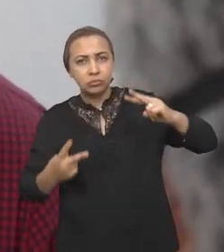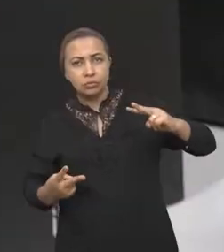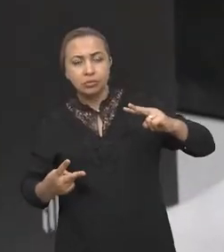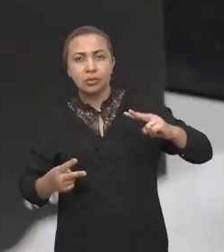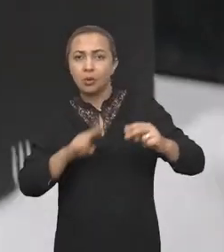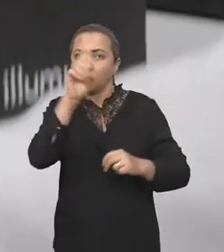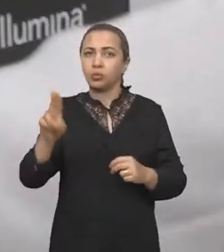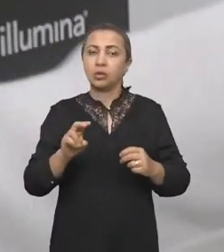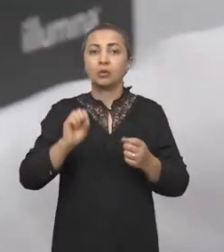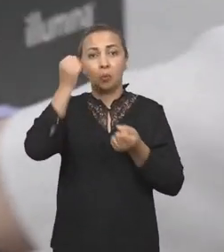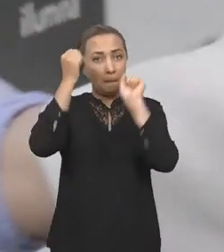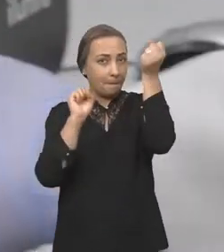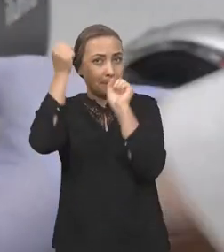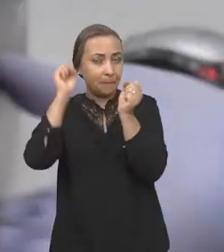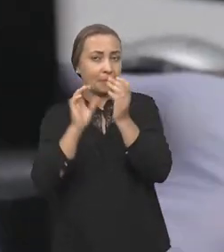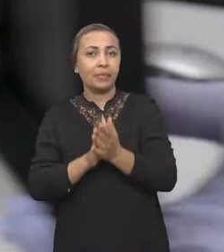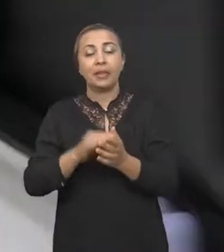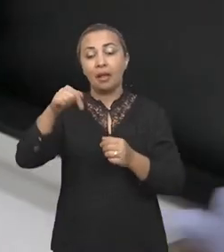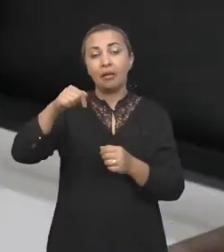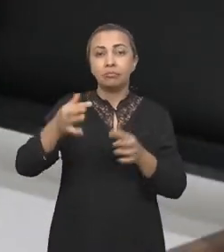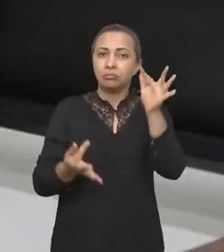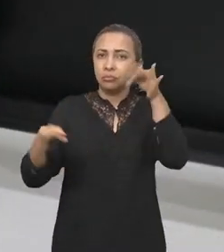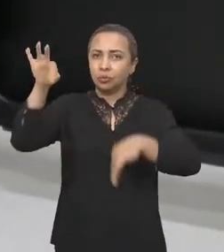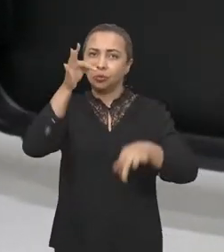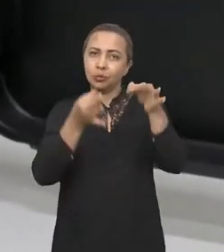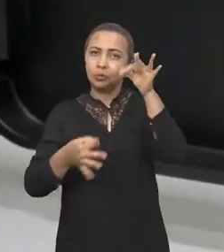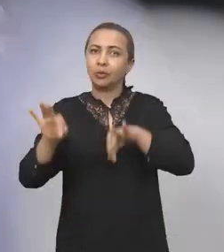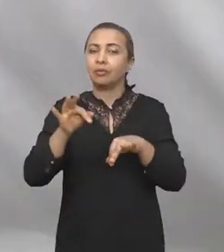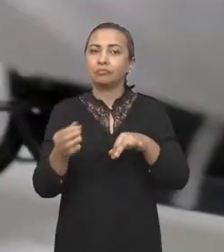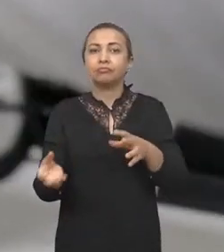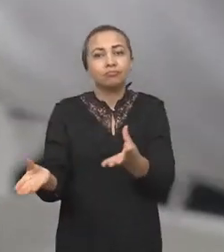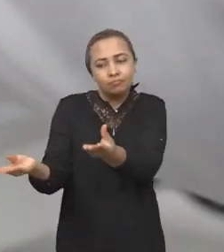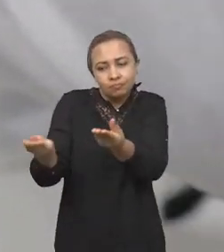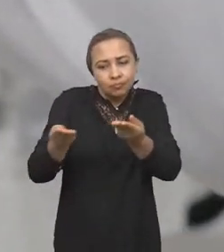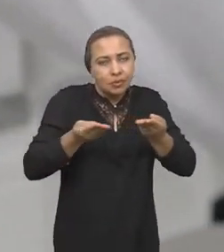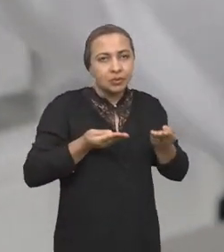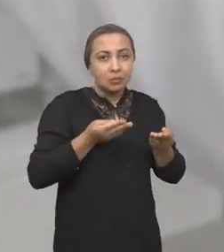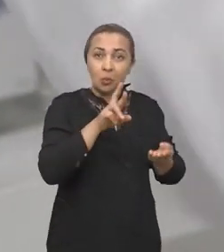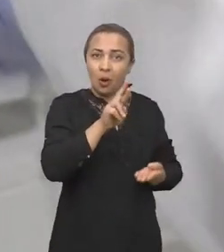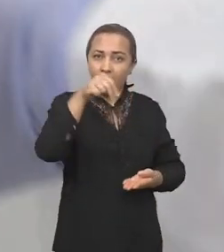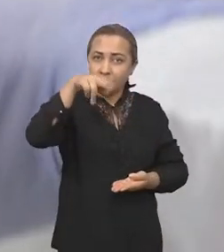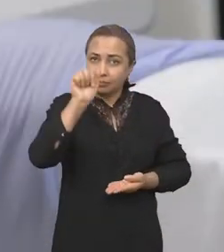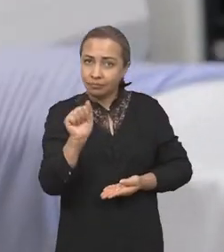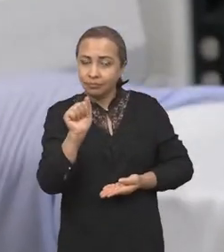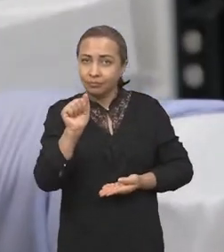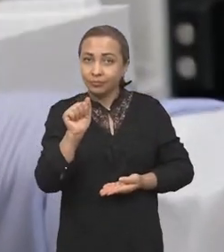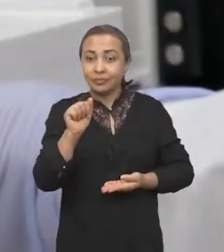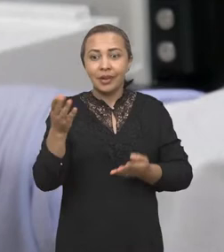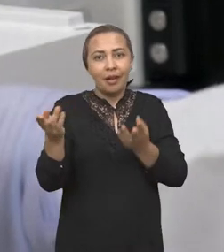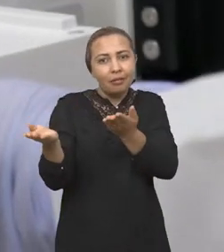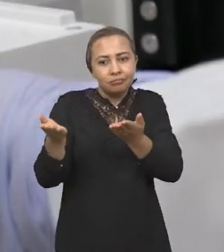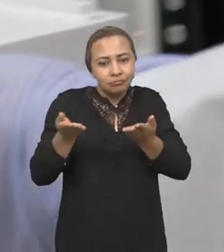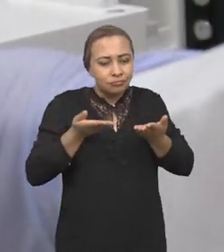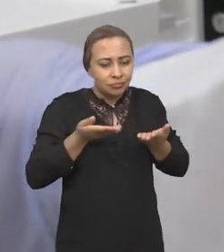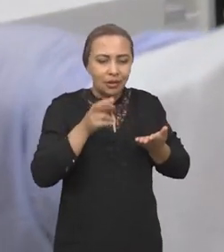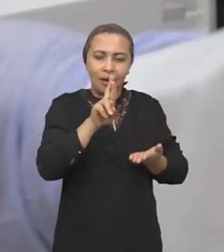do vírus utilizando uma máquina. Então, aqui no laboratório, a gente recebe o material genético do vírus, que é o RNA. E esse